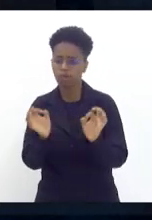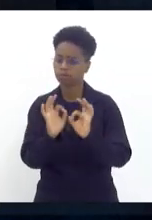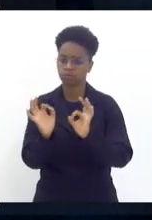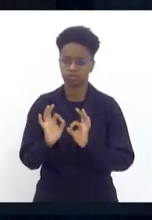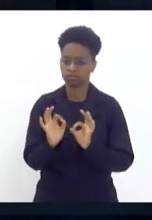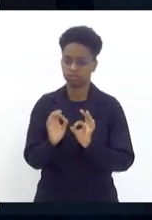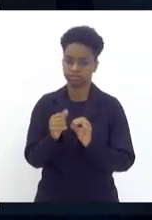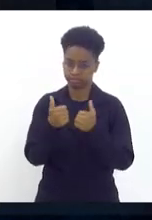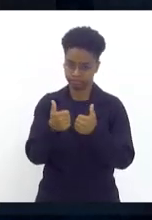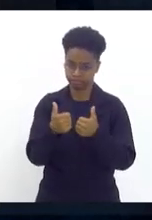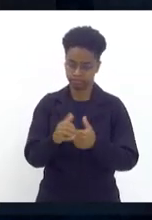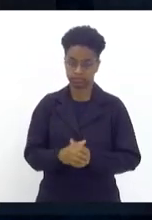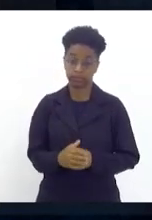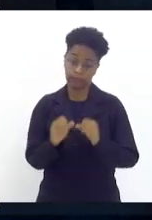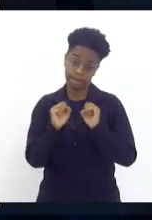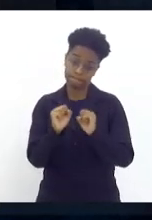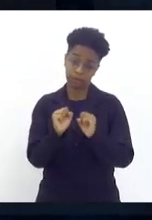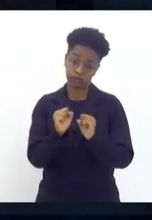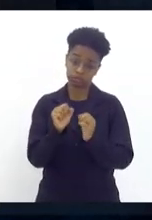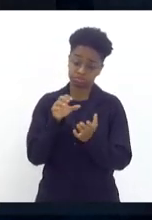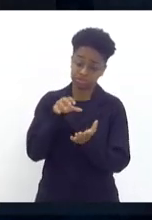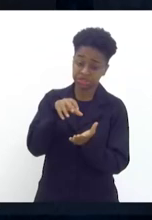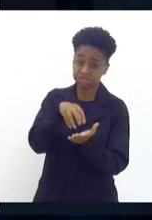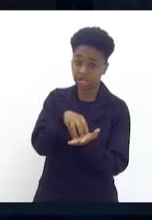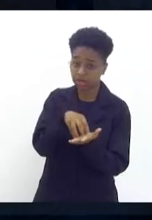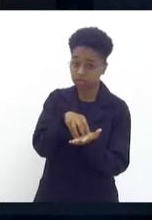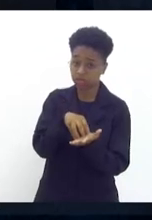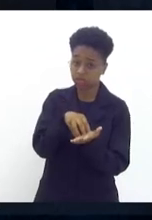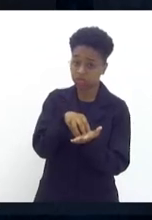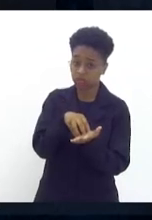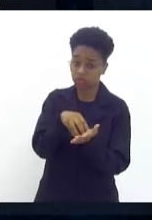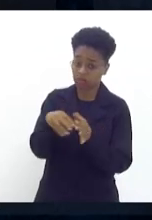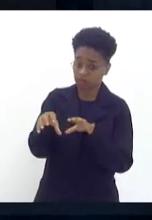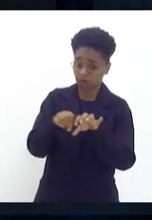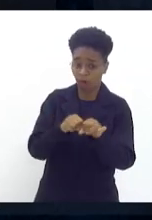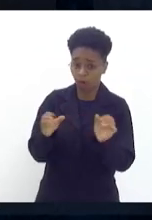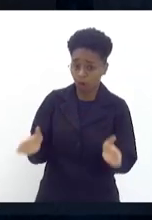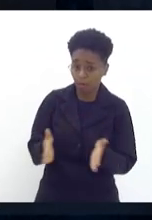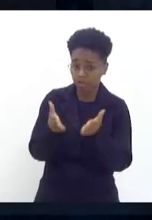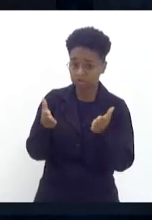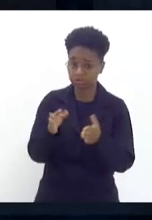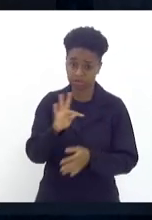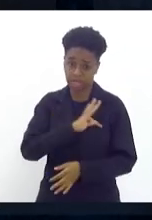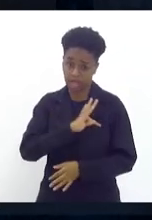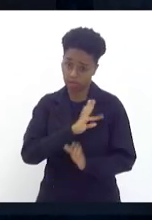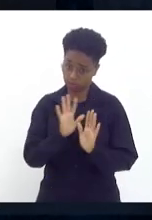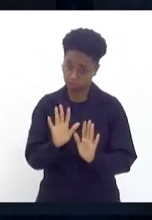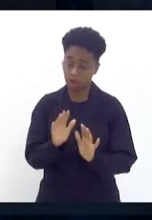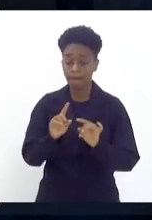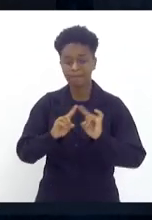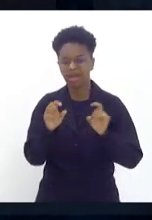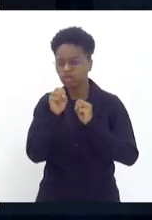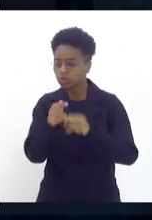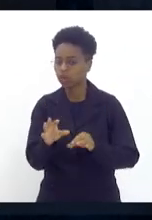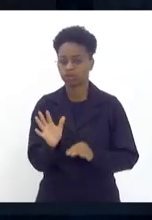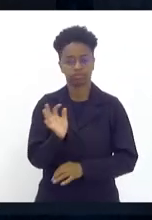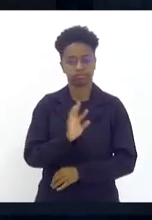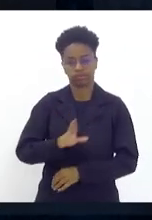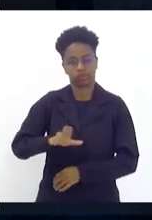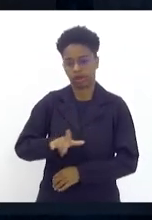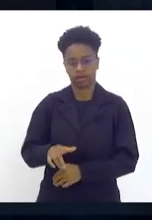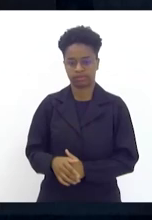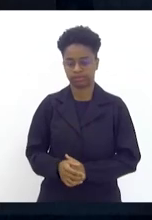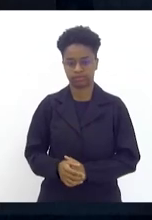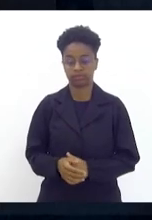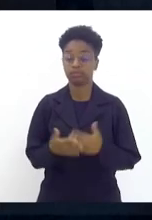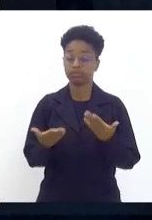tá certo? Pode ser um centro formativo, um centro técnico, mas não está educando, tá? Então,